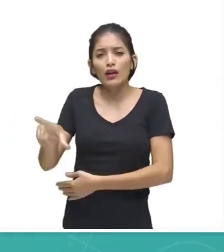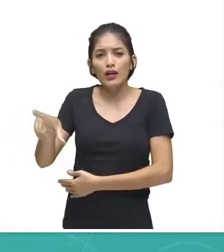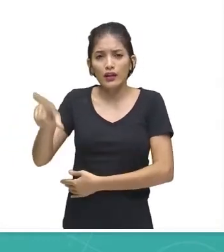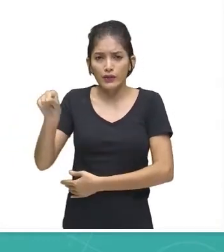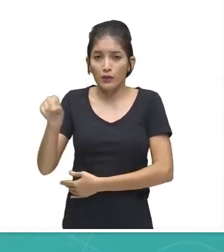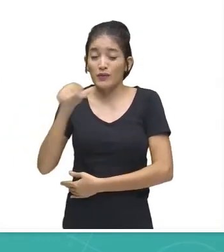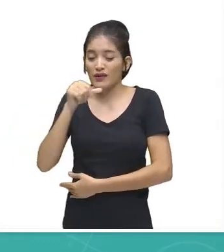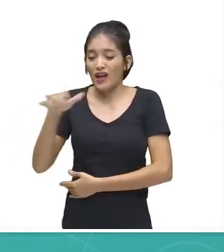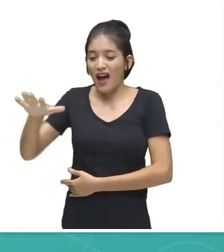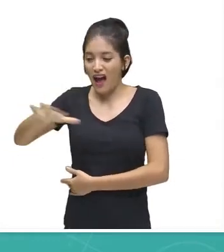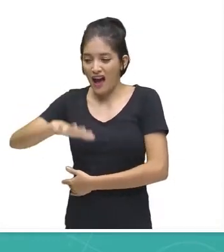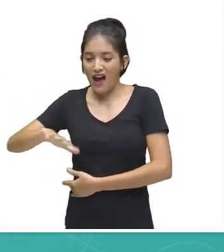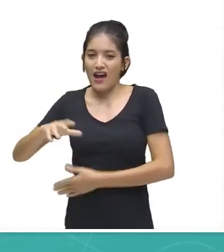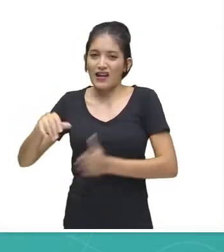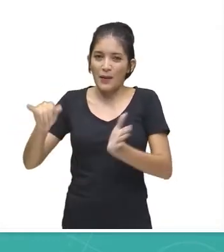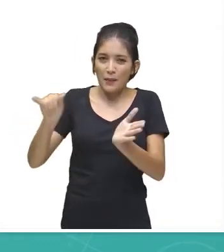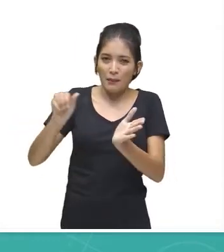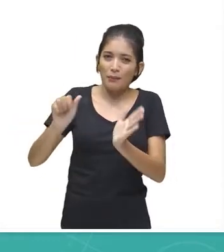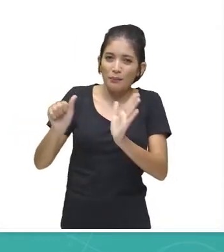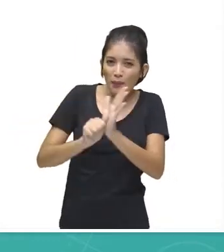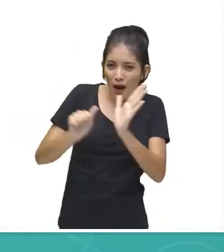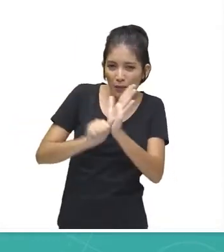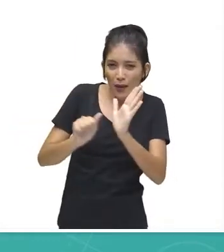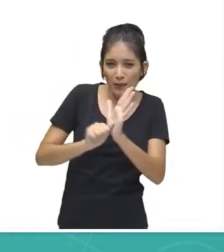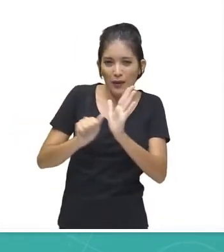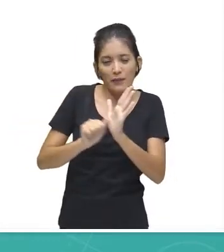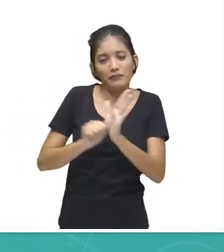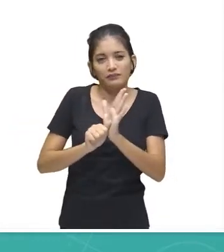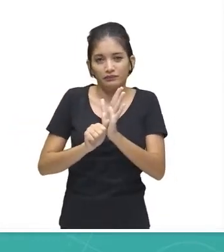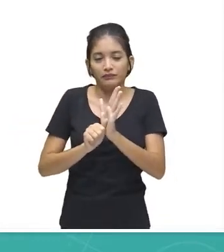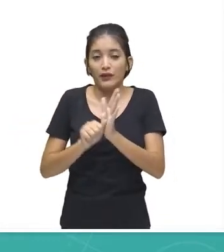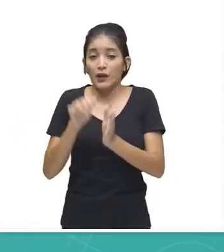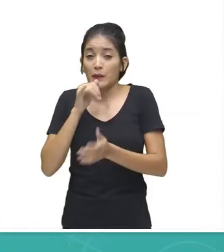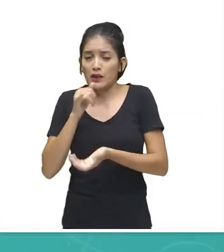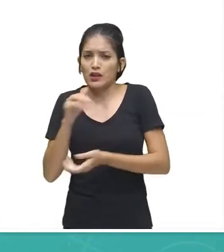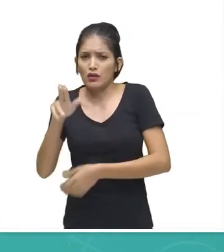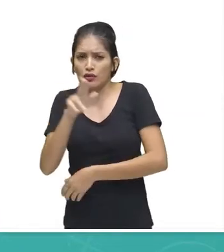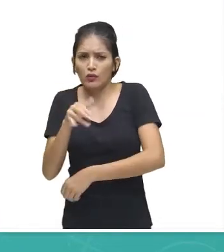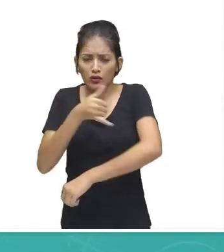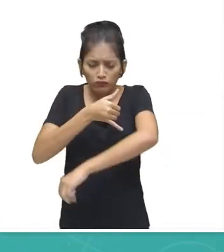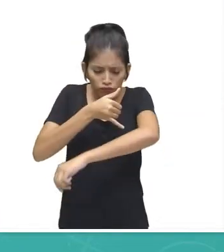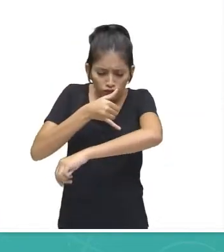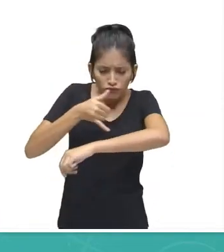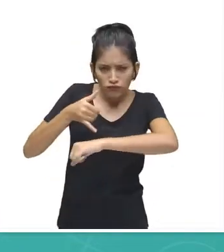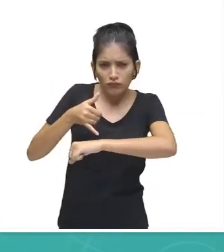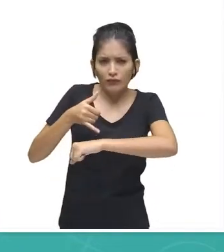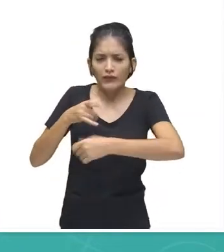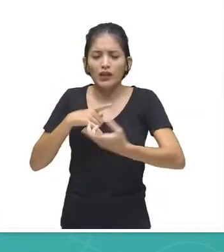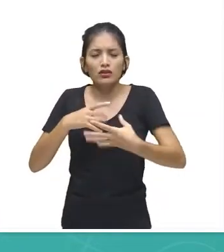da droga. No momento que ele está usufruindo da droga, tem aquela